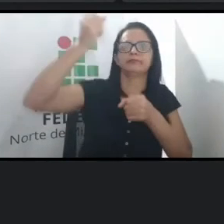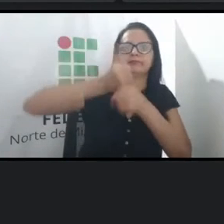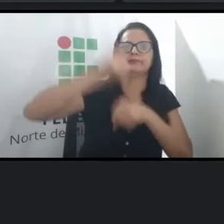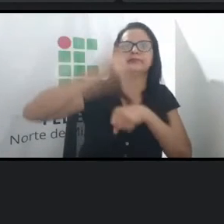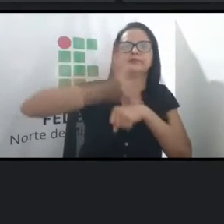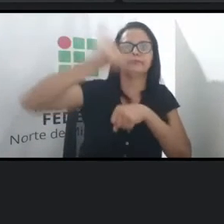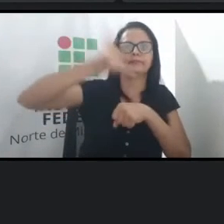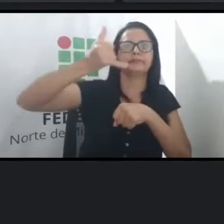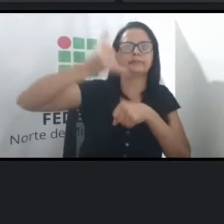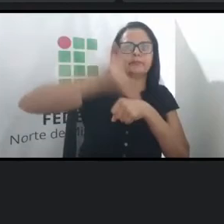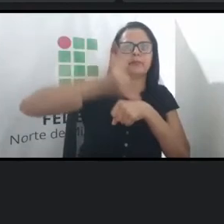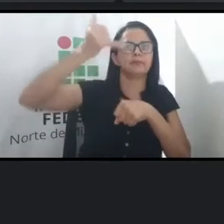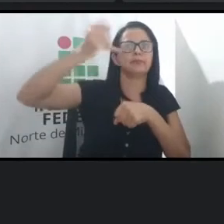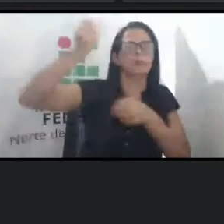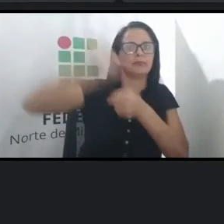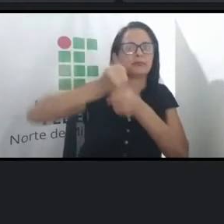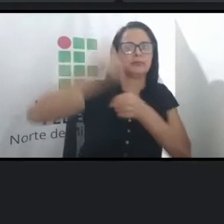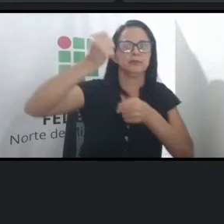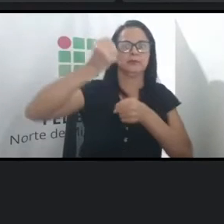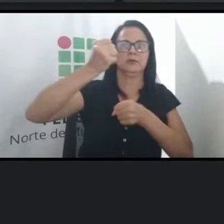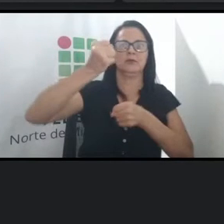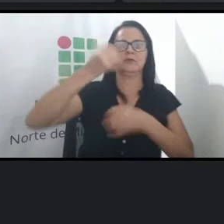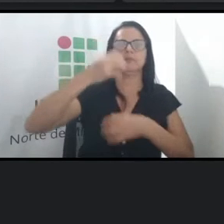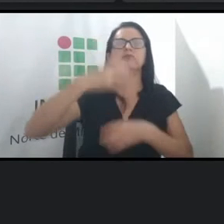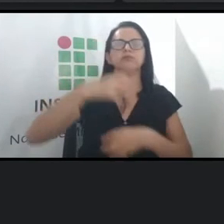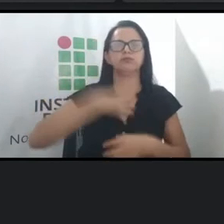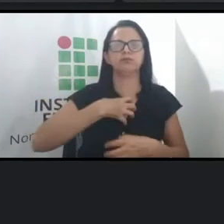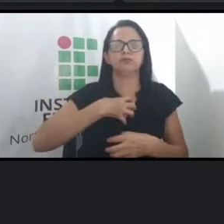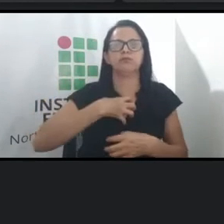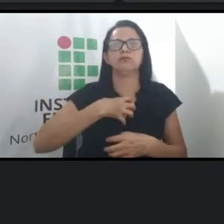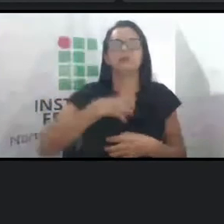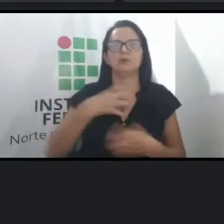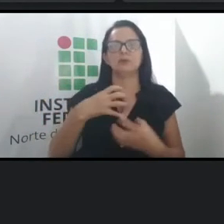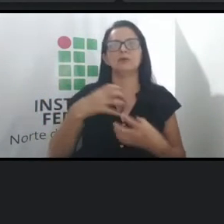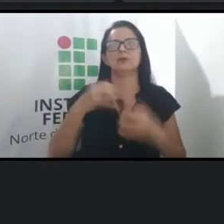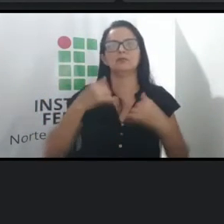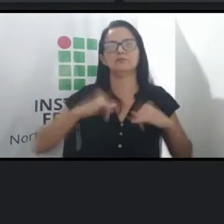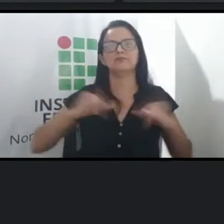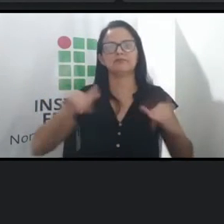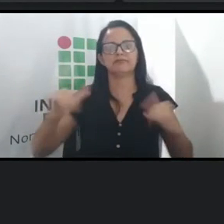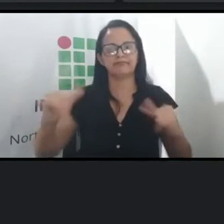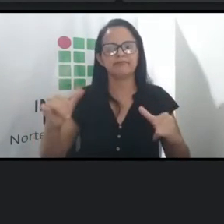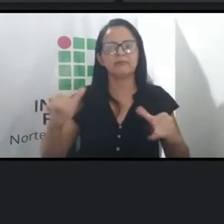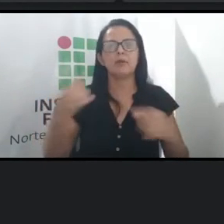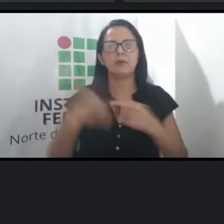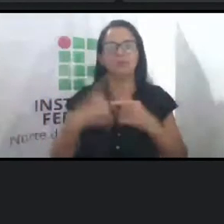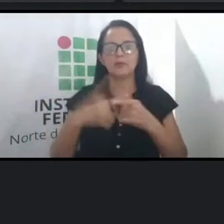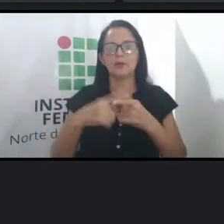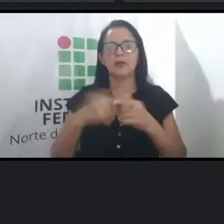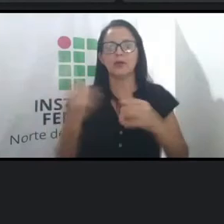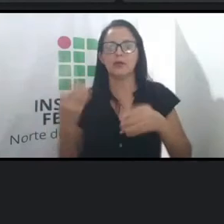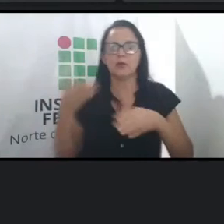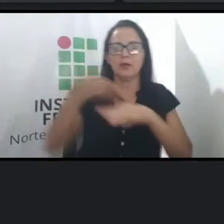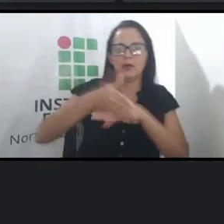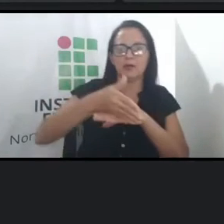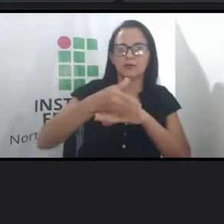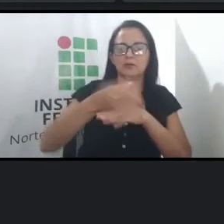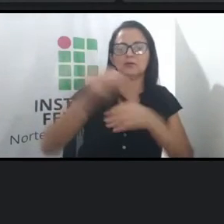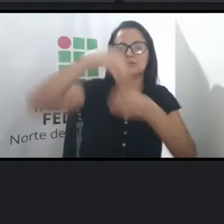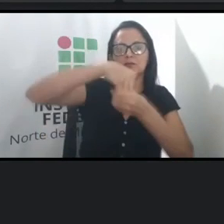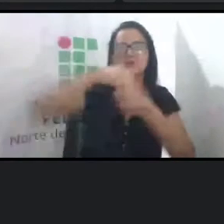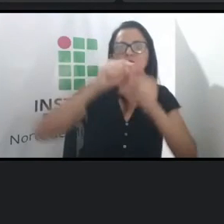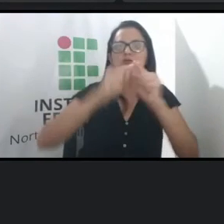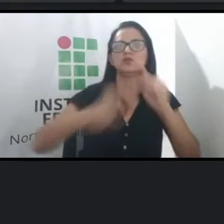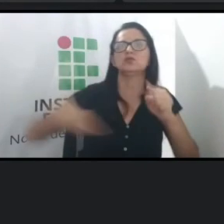a eletricidade, e eu vou se tornar parte integrante do meu circuito. Então, devemos